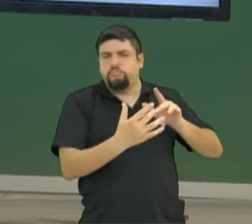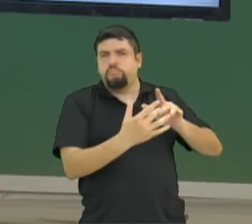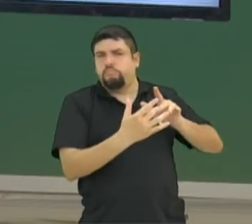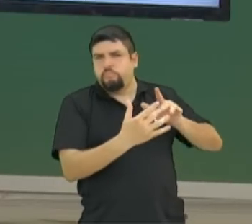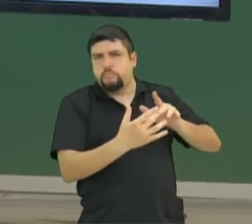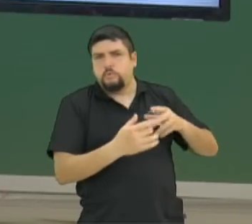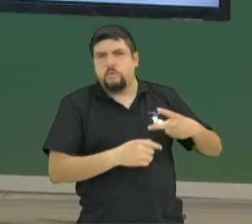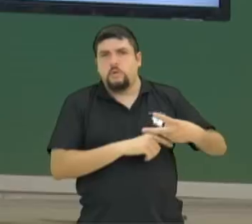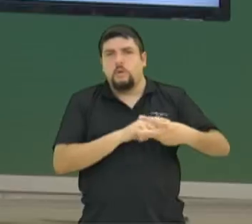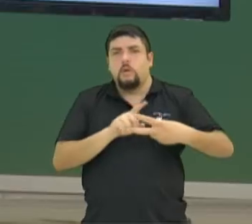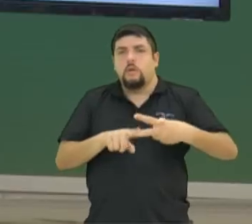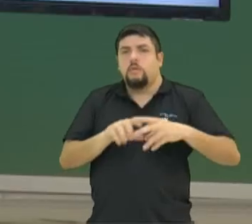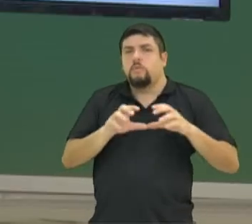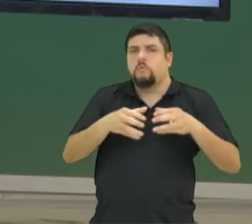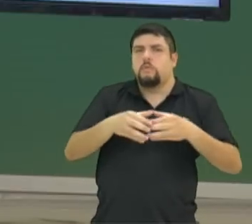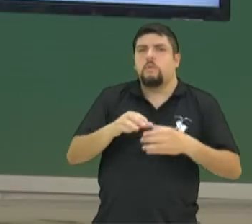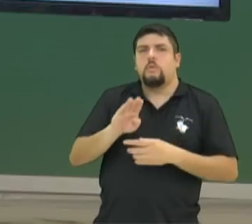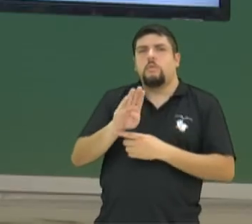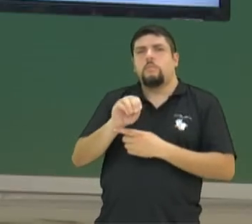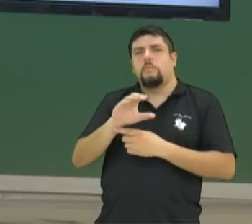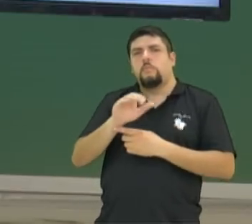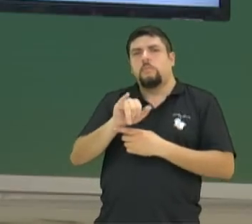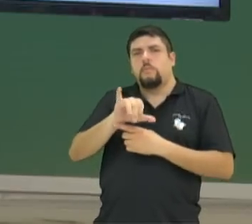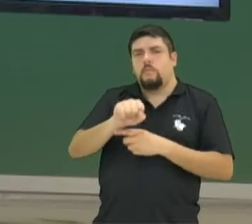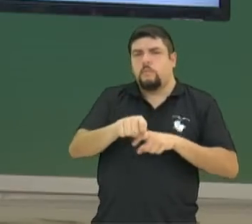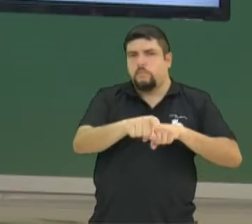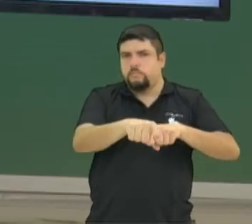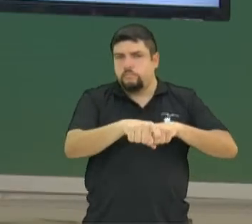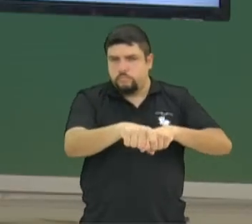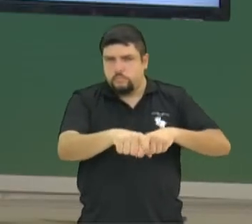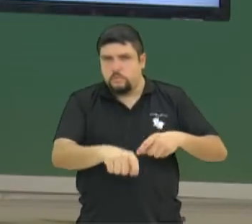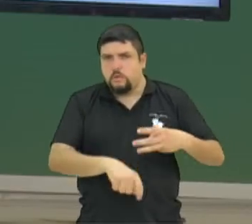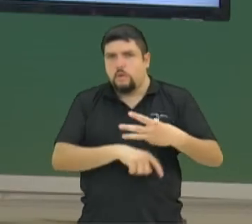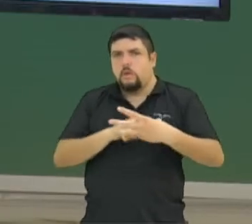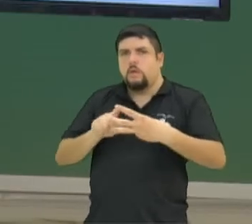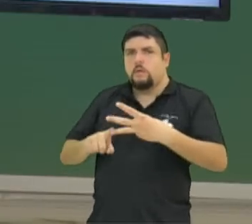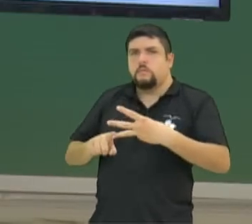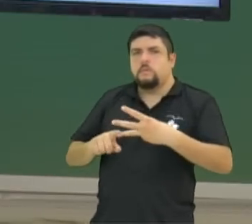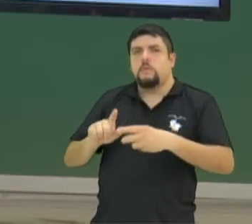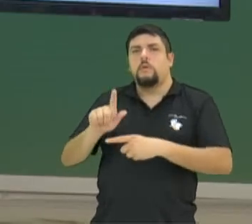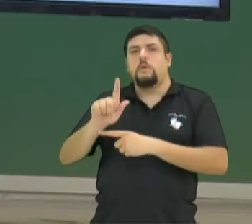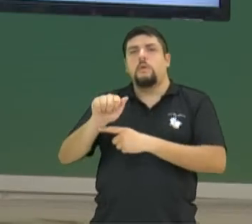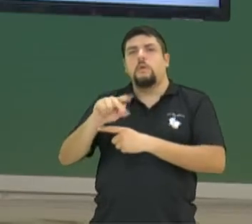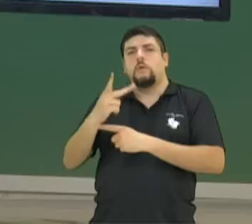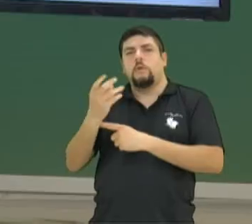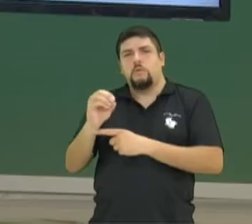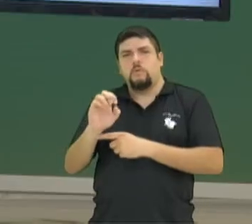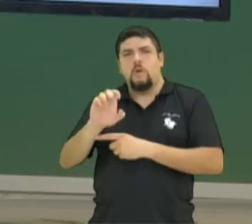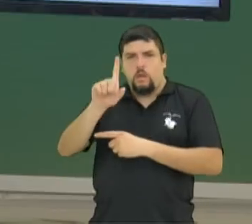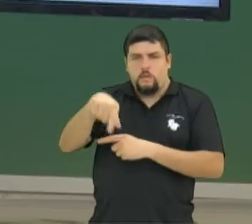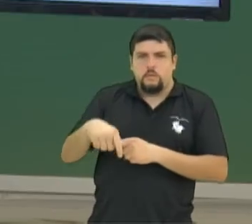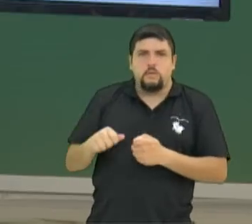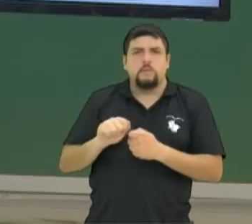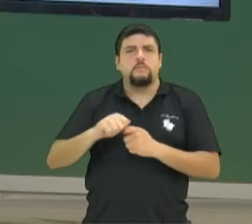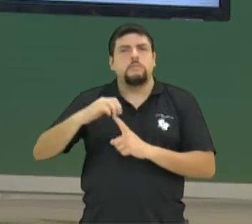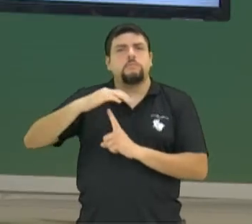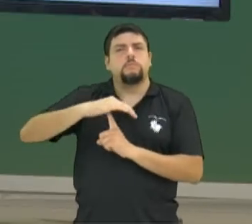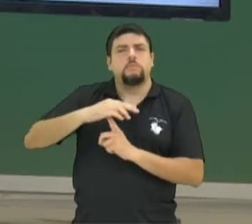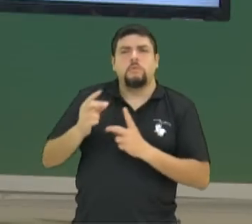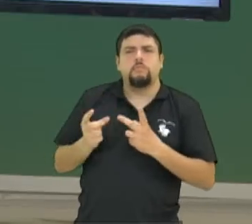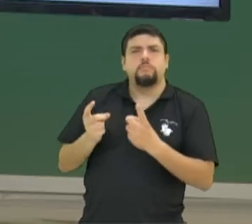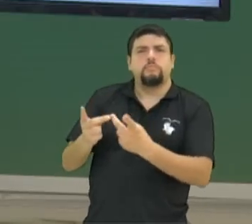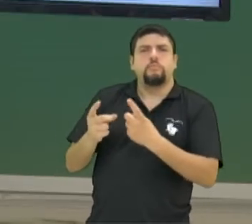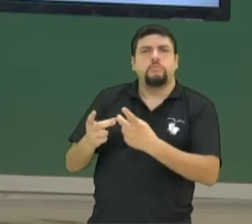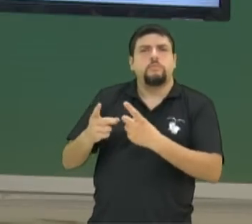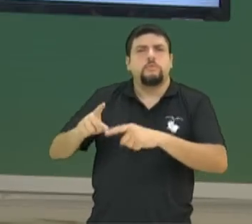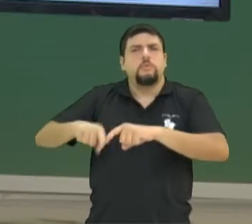os boçais, aqueles que trabalhavam na lavoura. Nós vamos ter os escravos de ganho, aqueles que comercializavam, vendiam